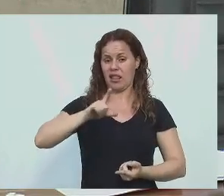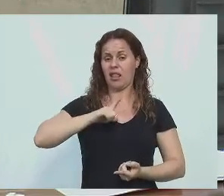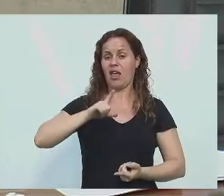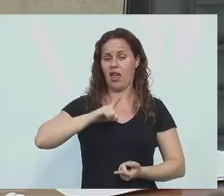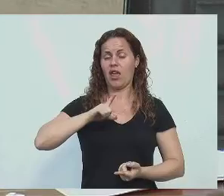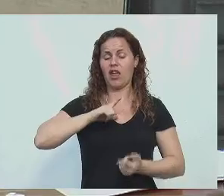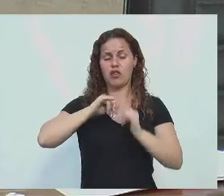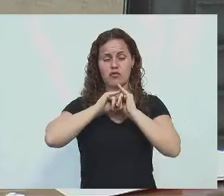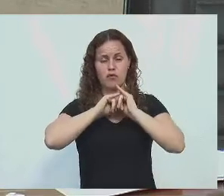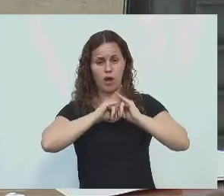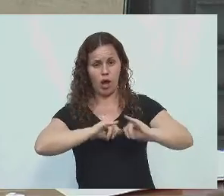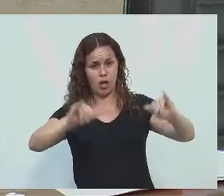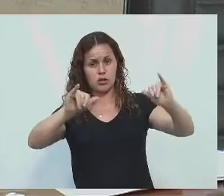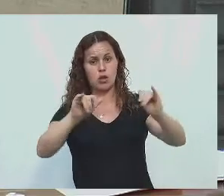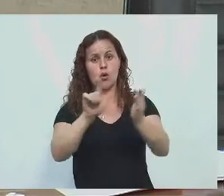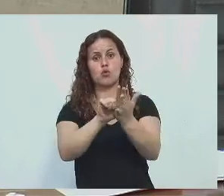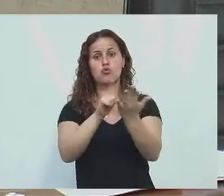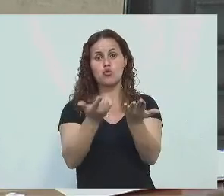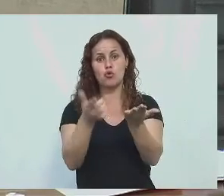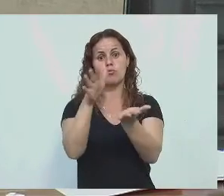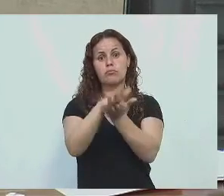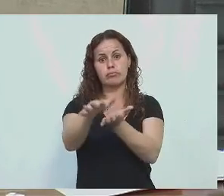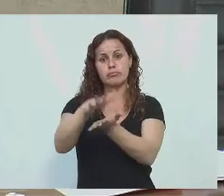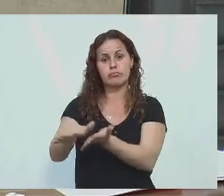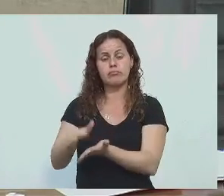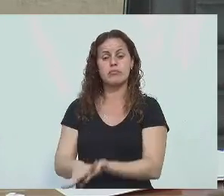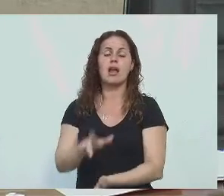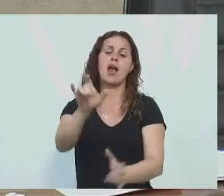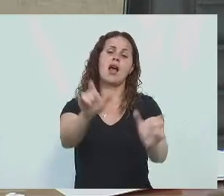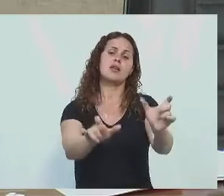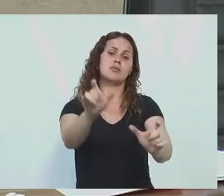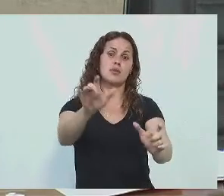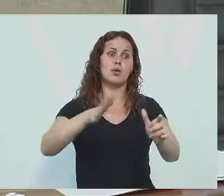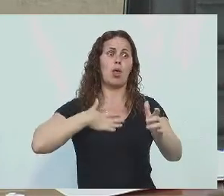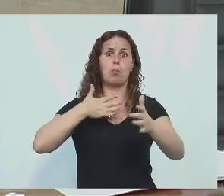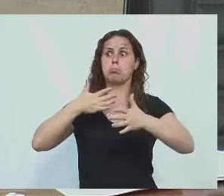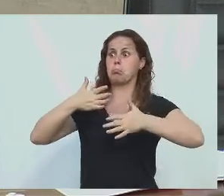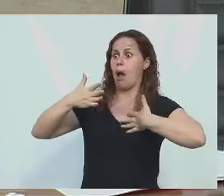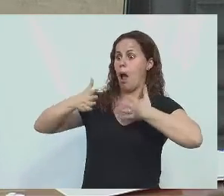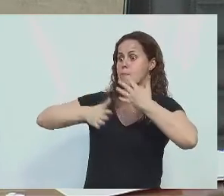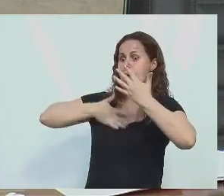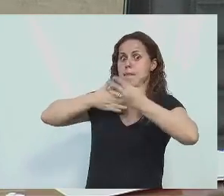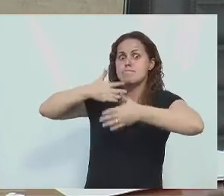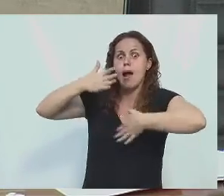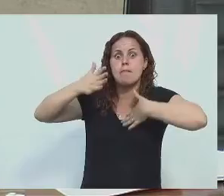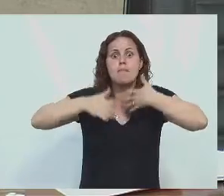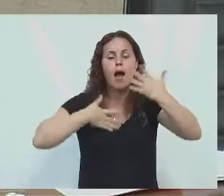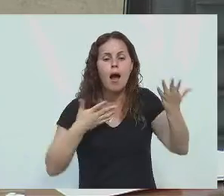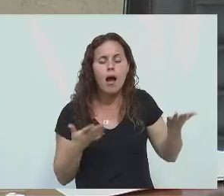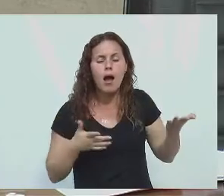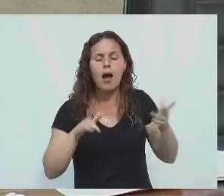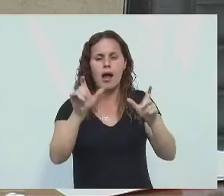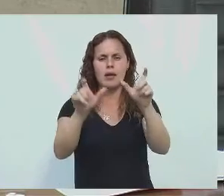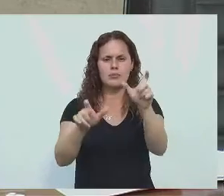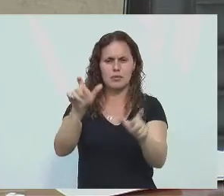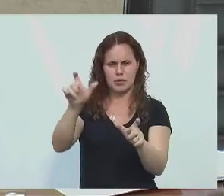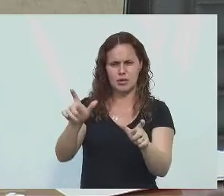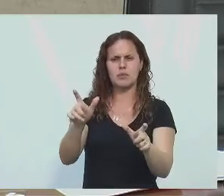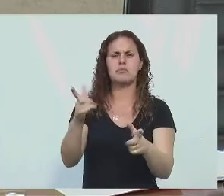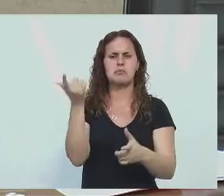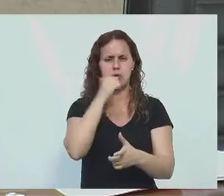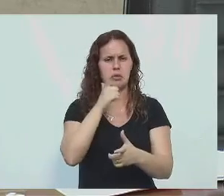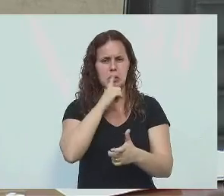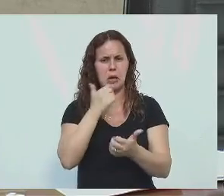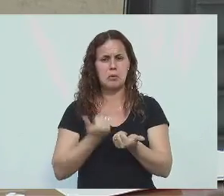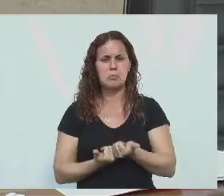divulgação, por exemplo, um jornal impresso, as pessoas não sejam pegas de surpresa. O intuito é que a população, às vezes, possa